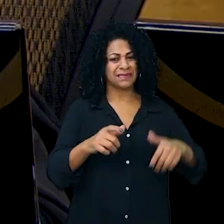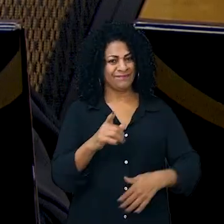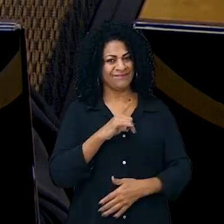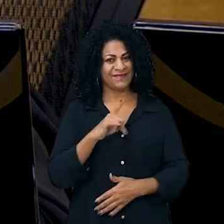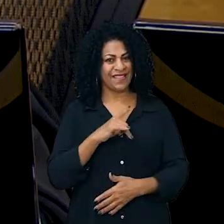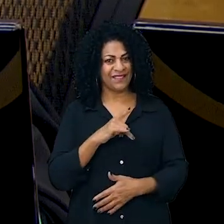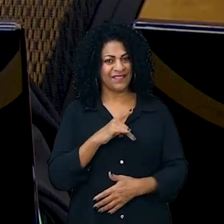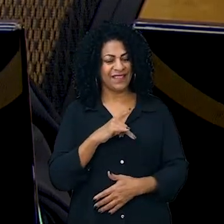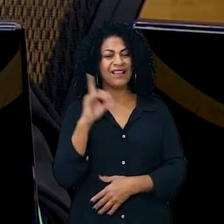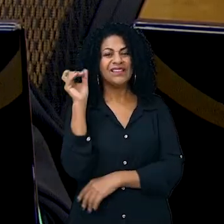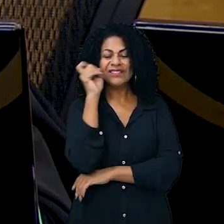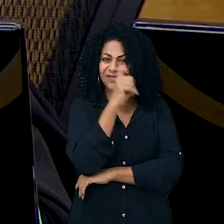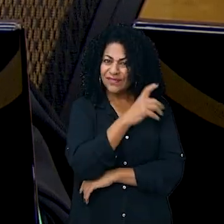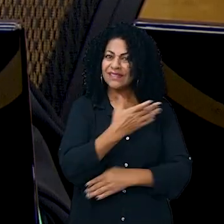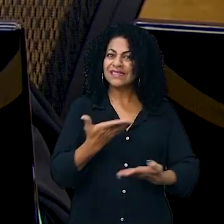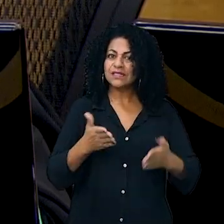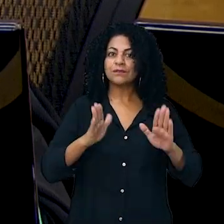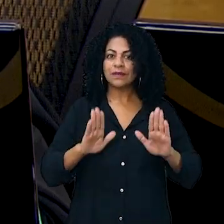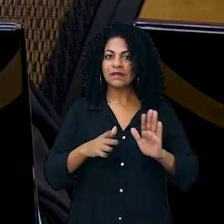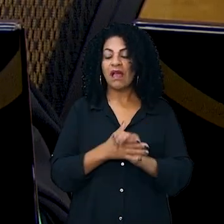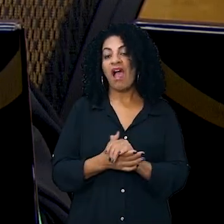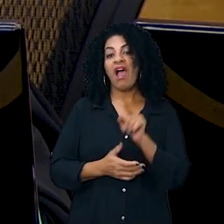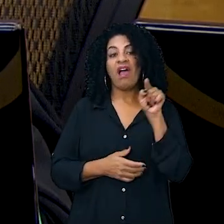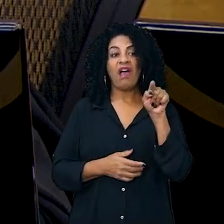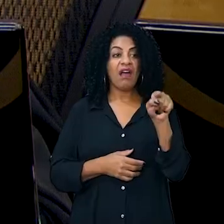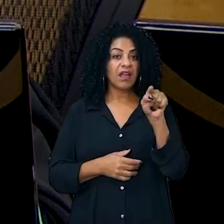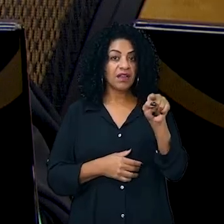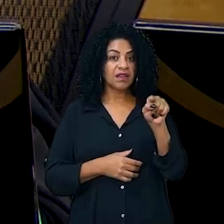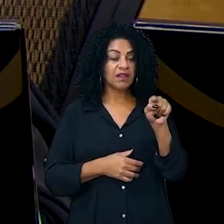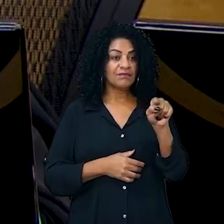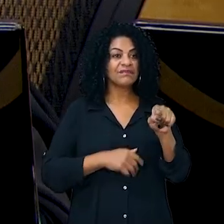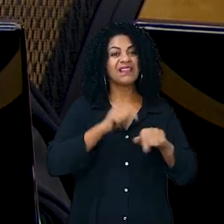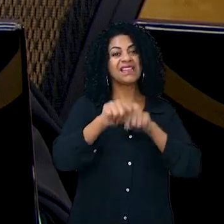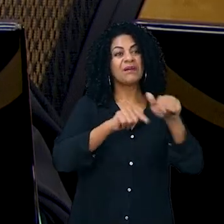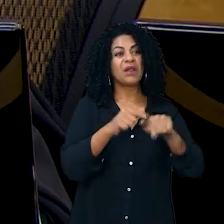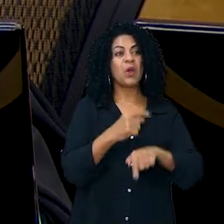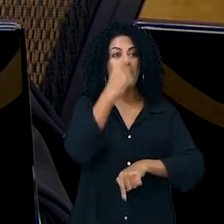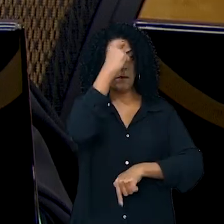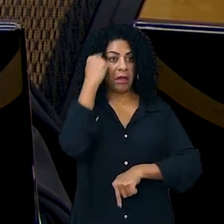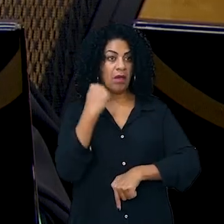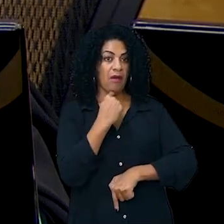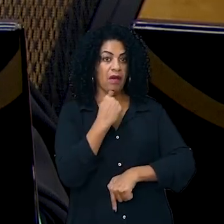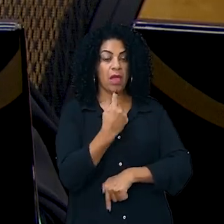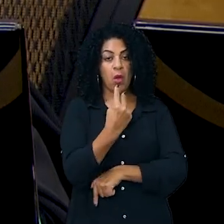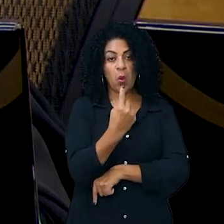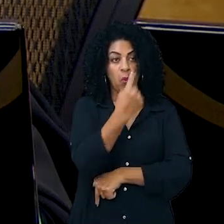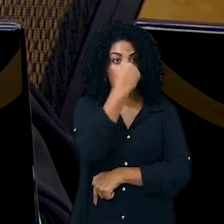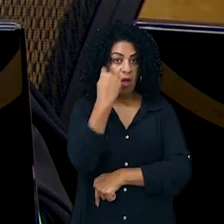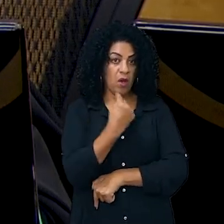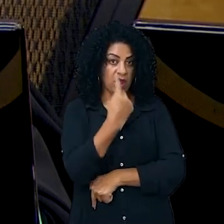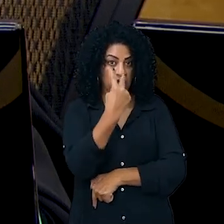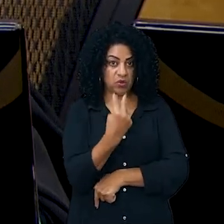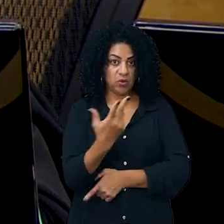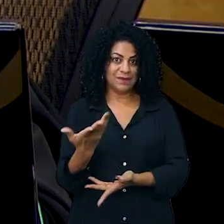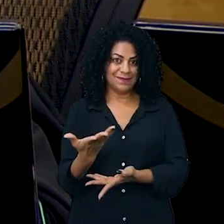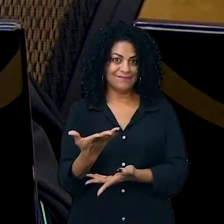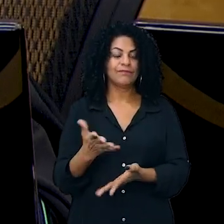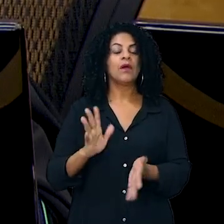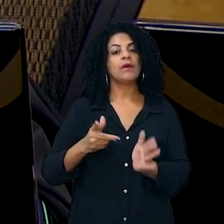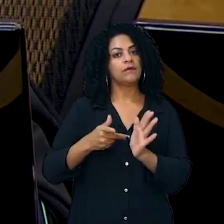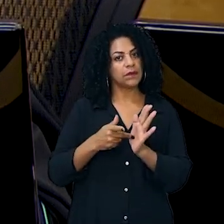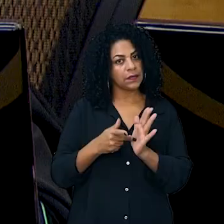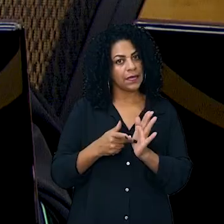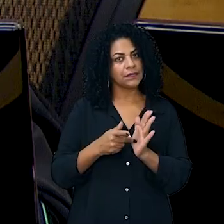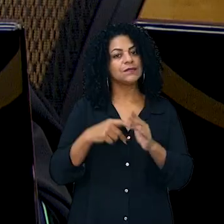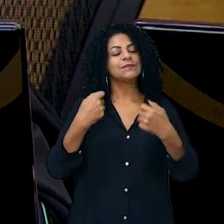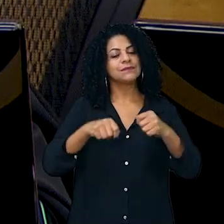difícil dizer, ele trabalhou meia hora, 1 hora, 2 horas. Eu acho que realmente essa matéria tem que